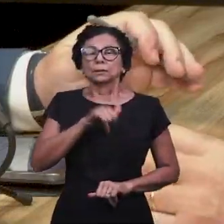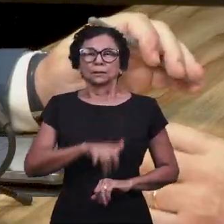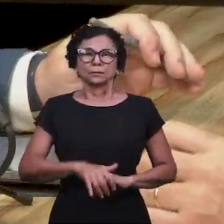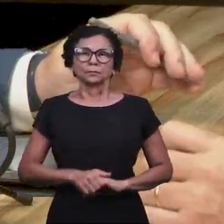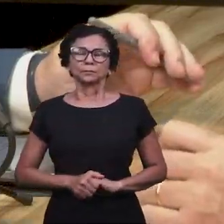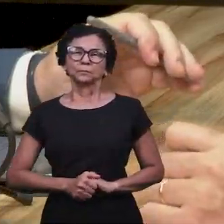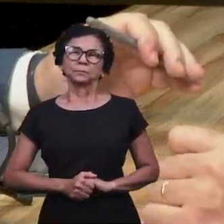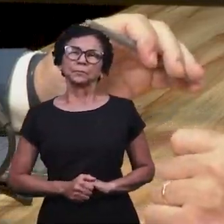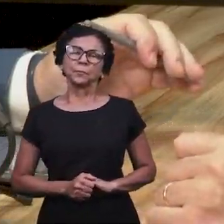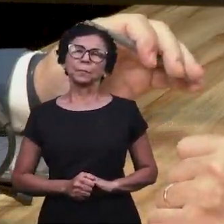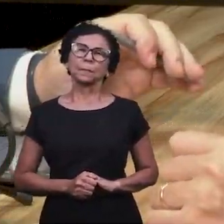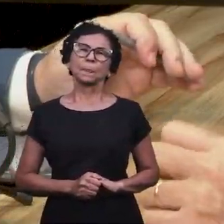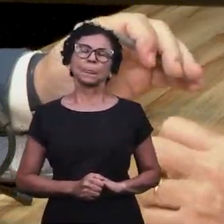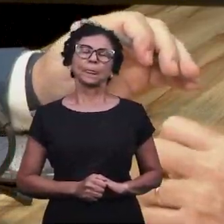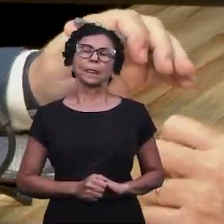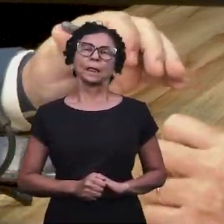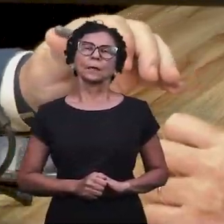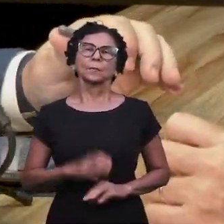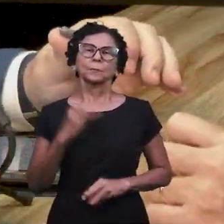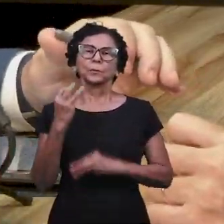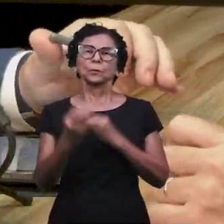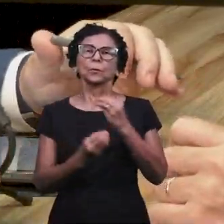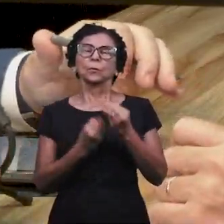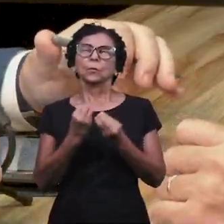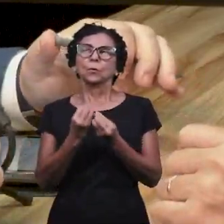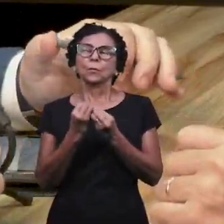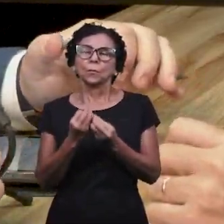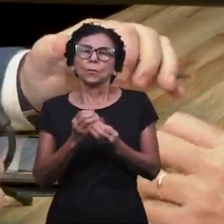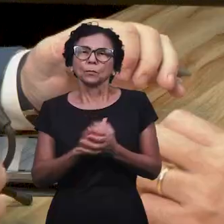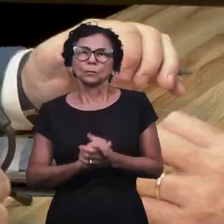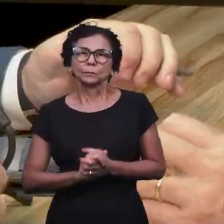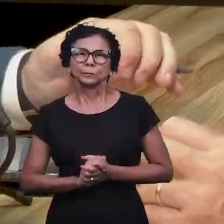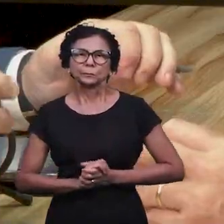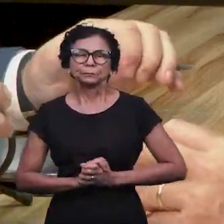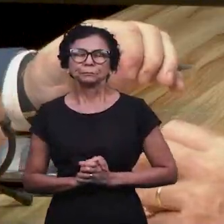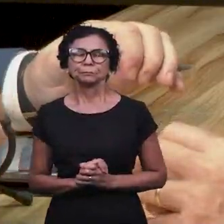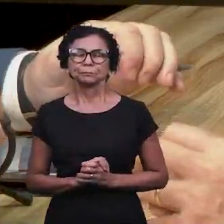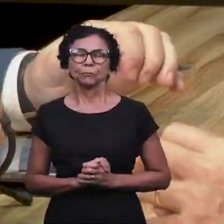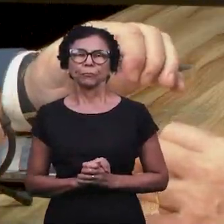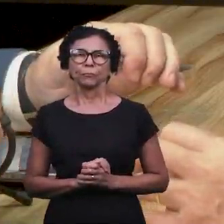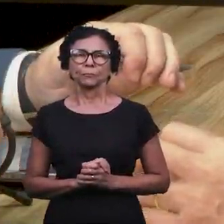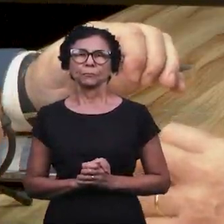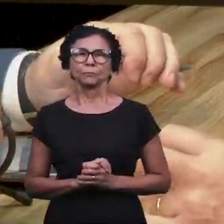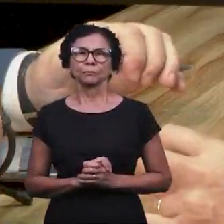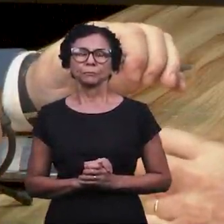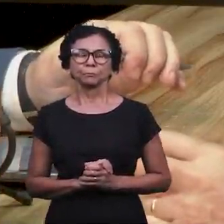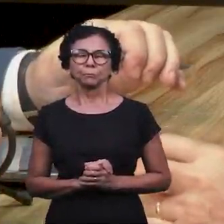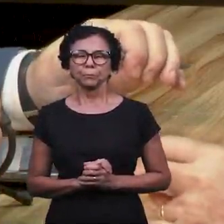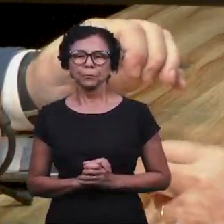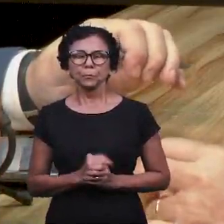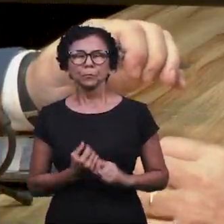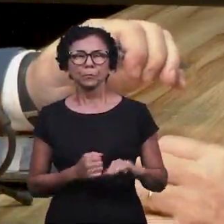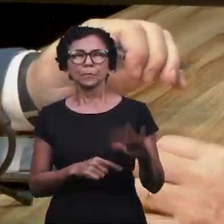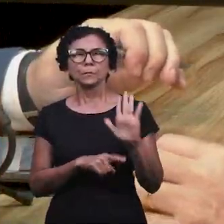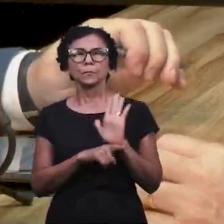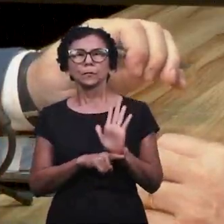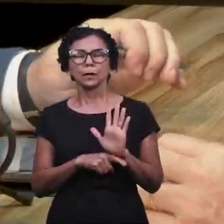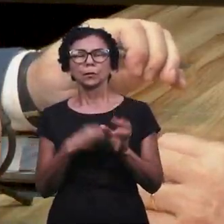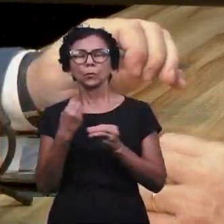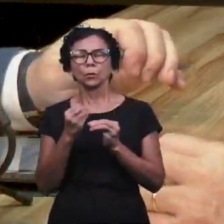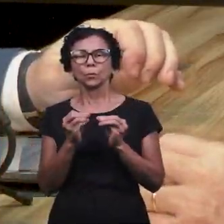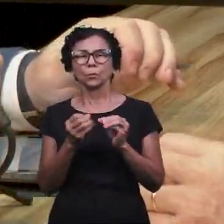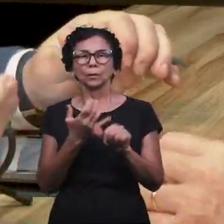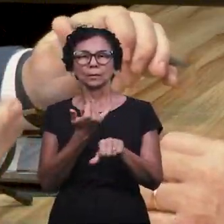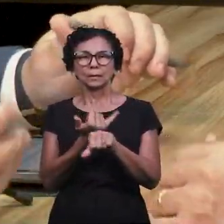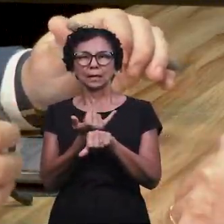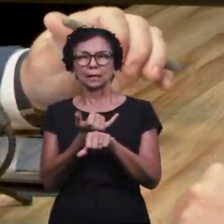canais eles podem, né, contribuir para a efetividade do compliance daquela empresa? E quem que pode acessar esses canais de